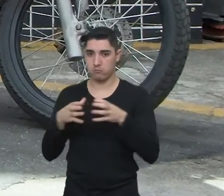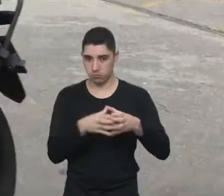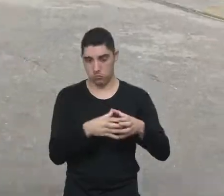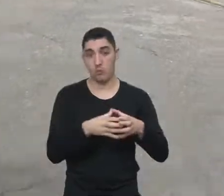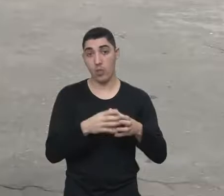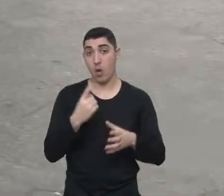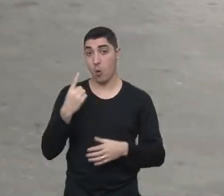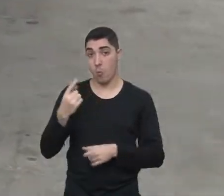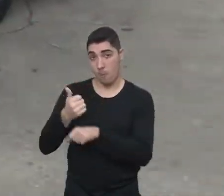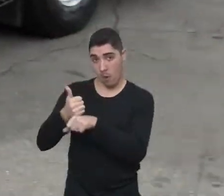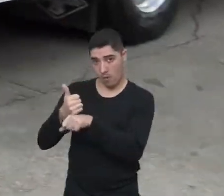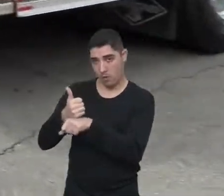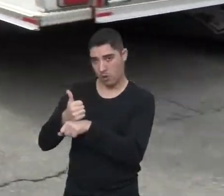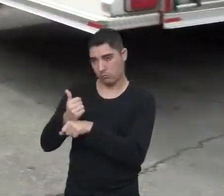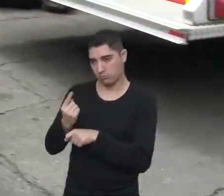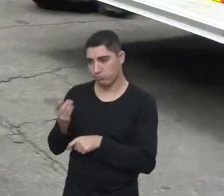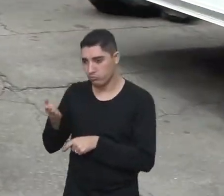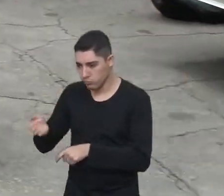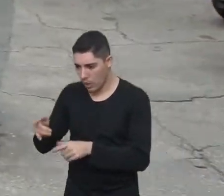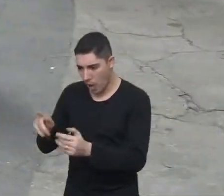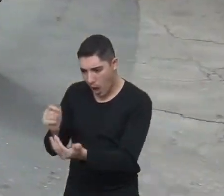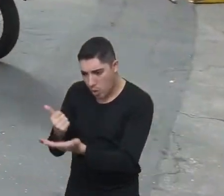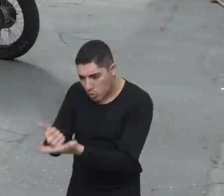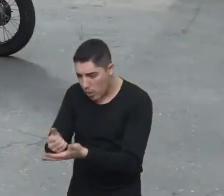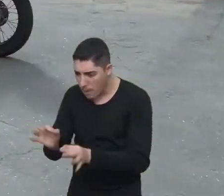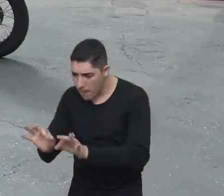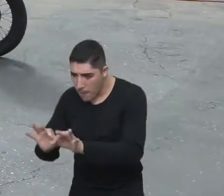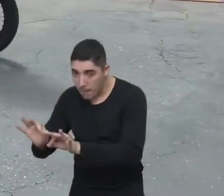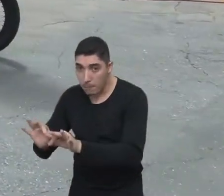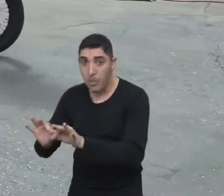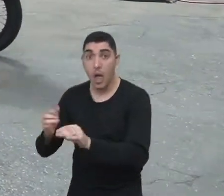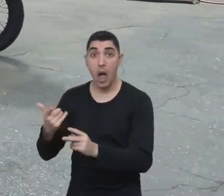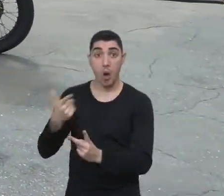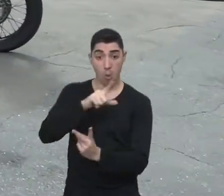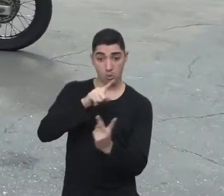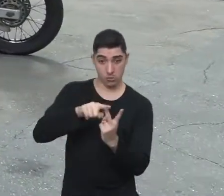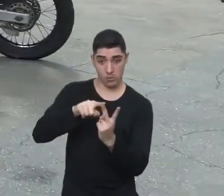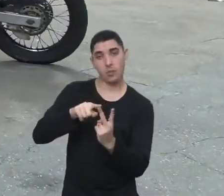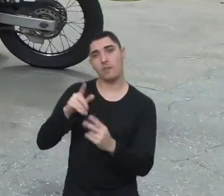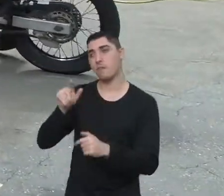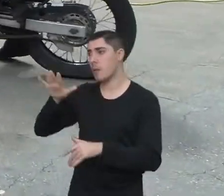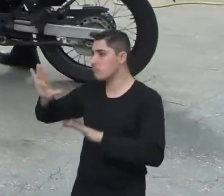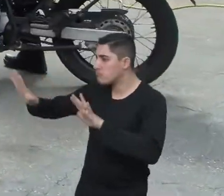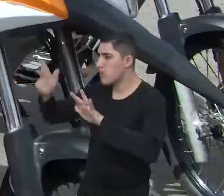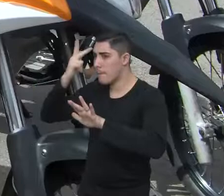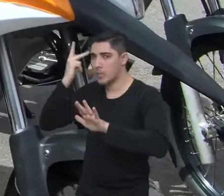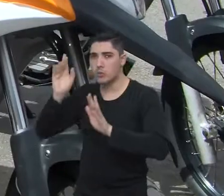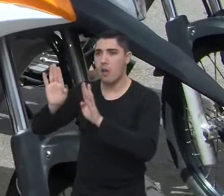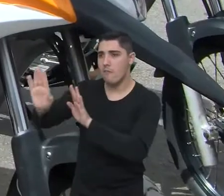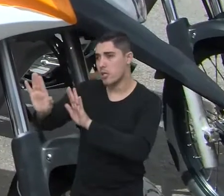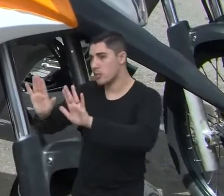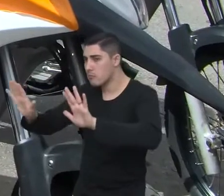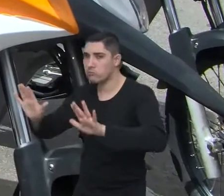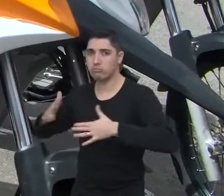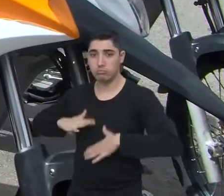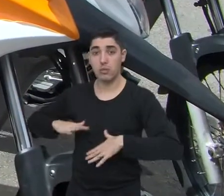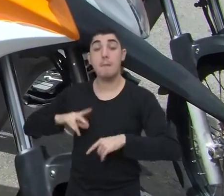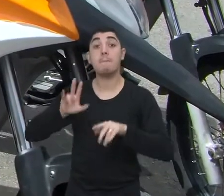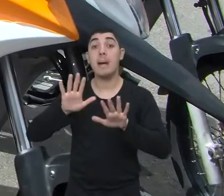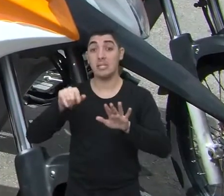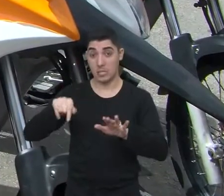equipes. Um profissional vai fazer o resgate e o outro tem a missão de preservar a cena. Importante ressaltar